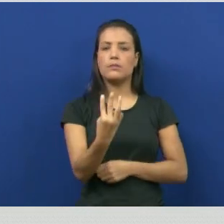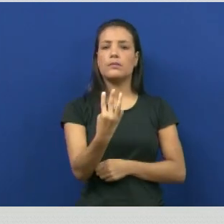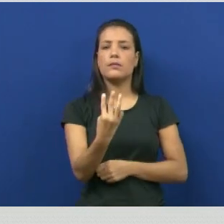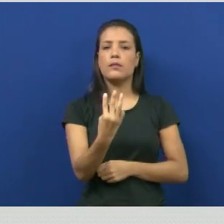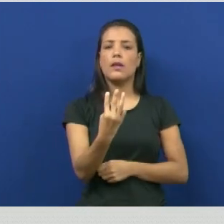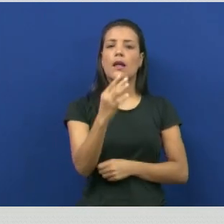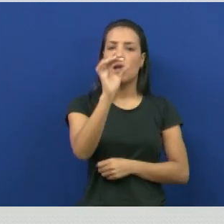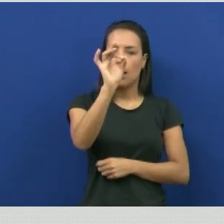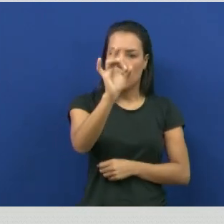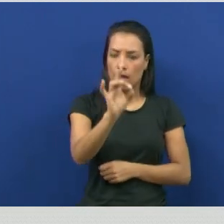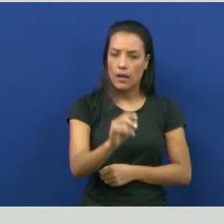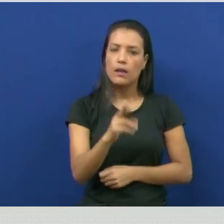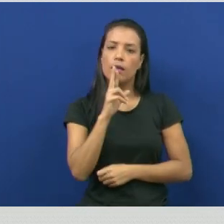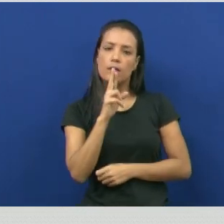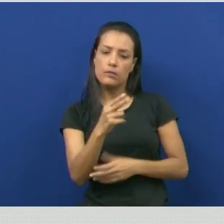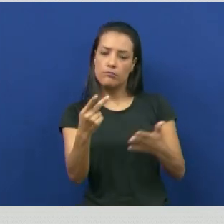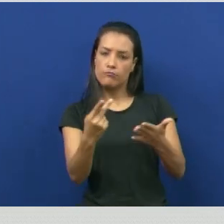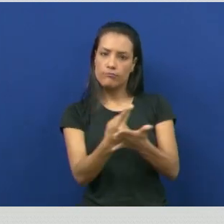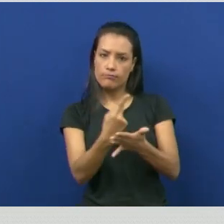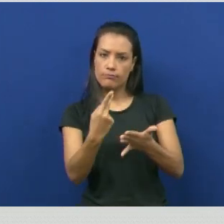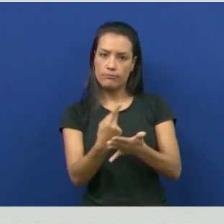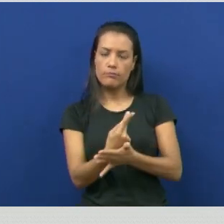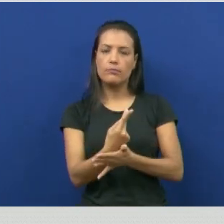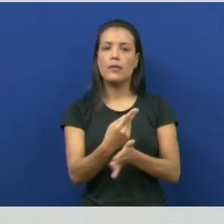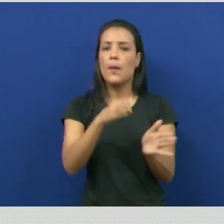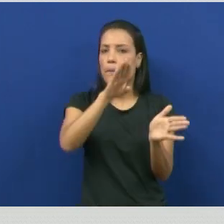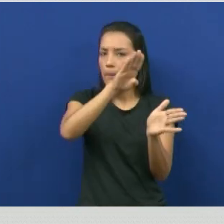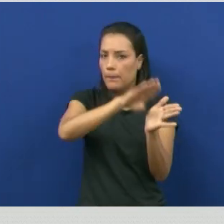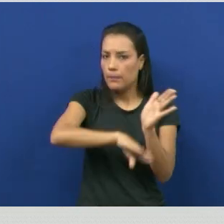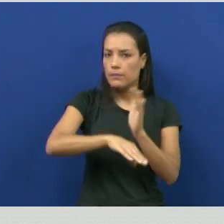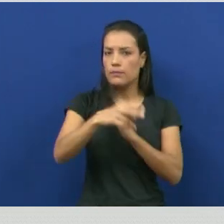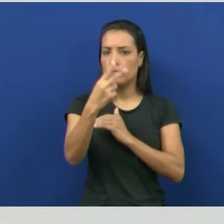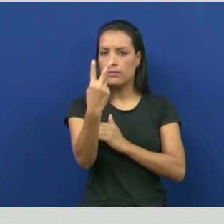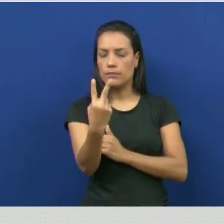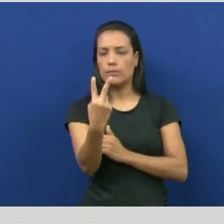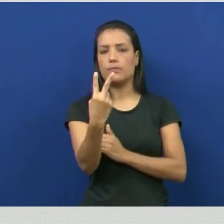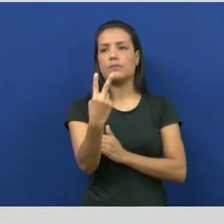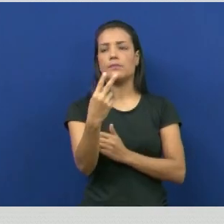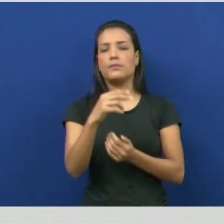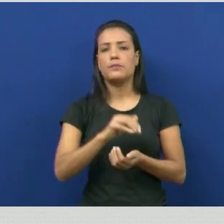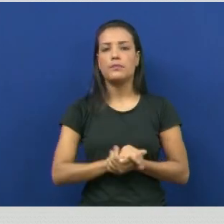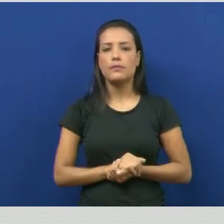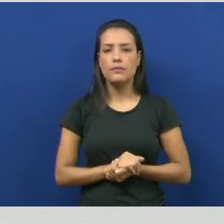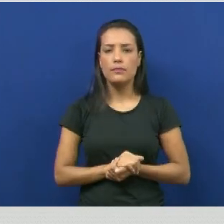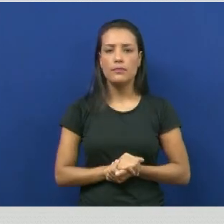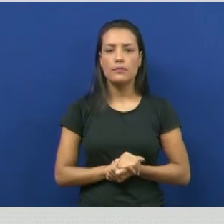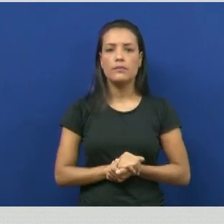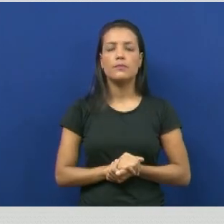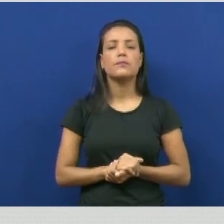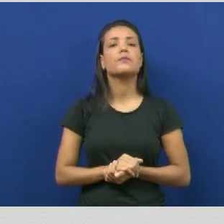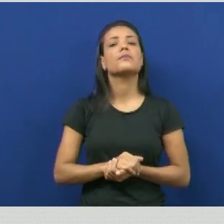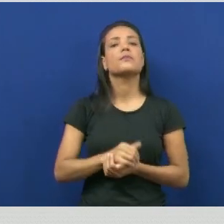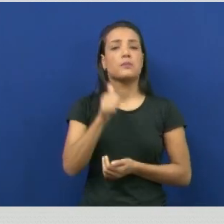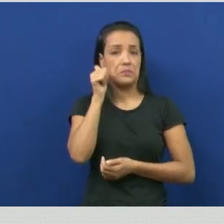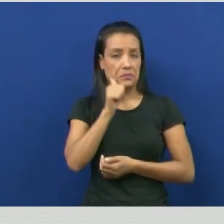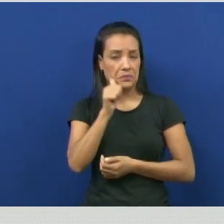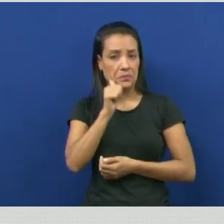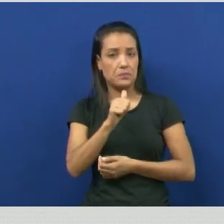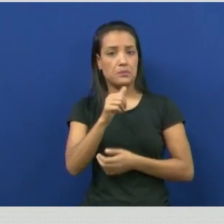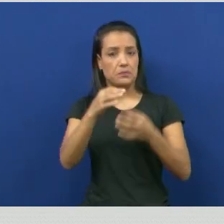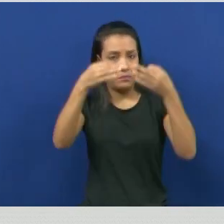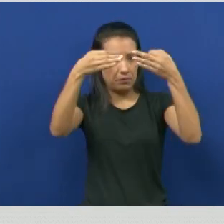resposta incorreta, menos 2 pontos. Patrícia acertou 5 questões e errou